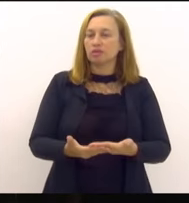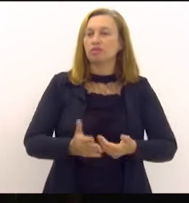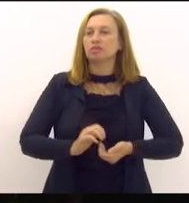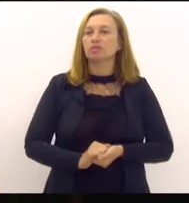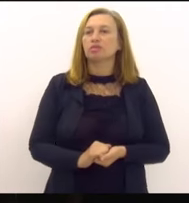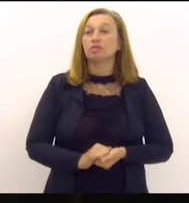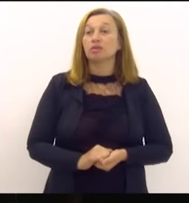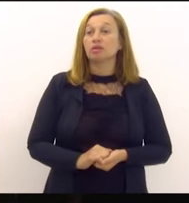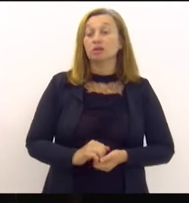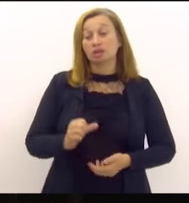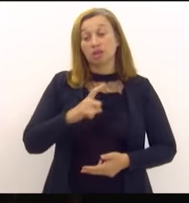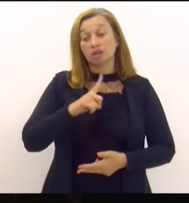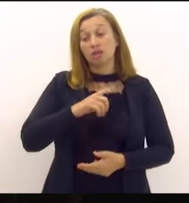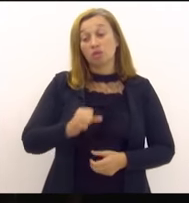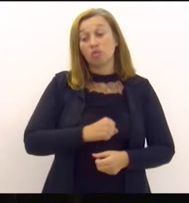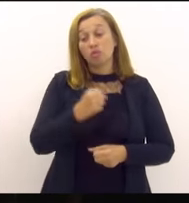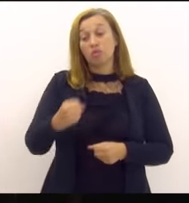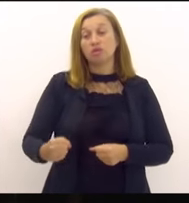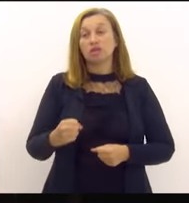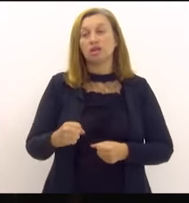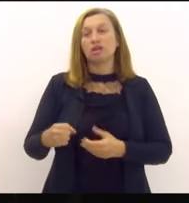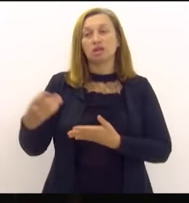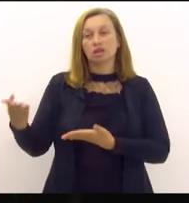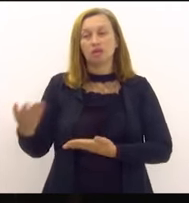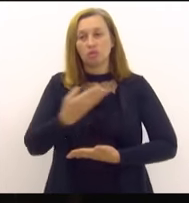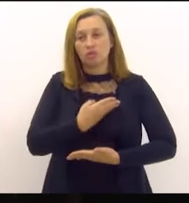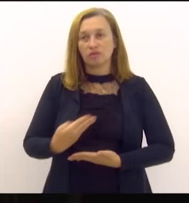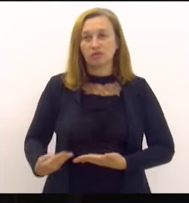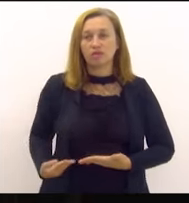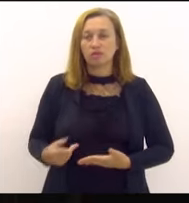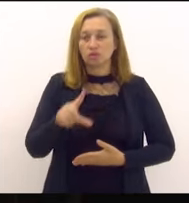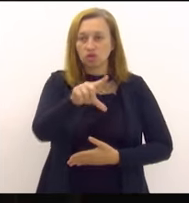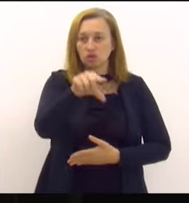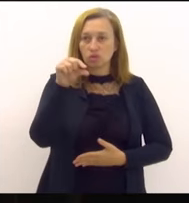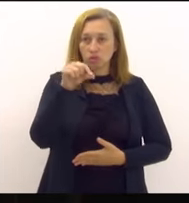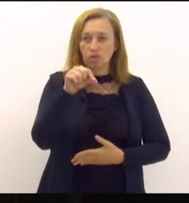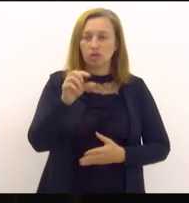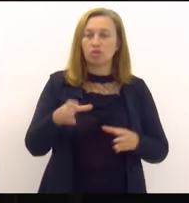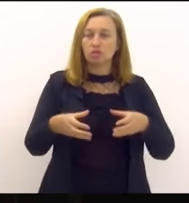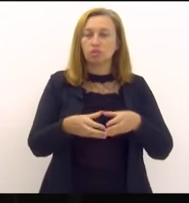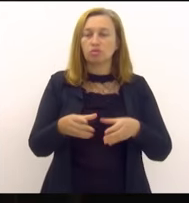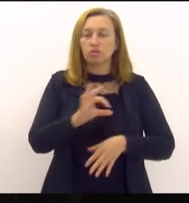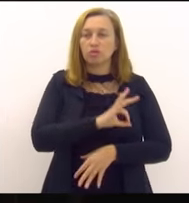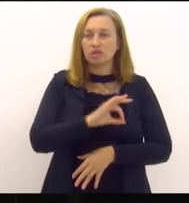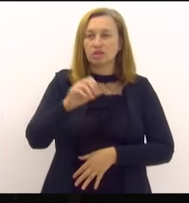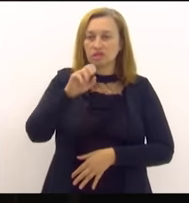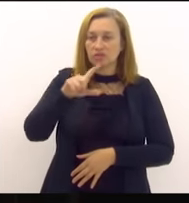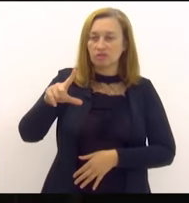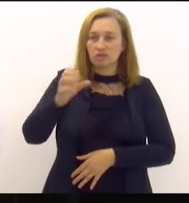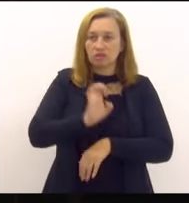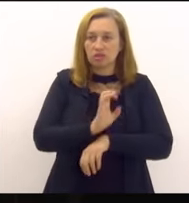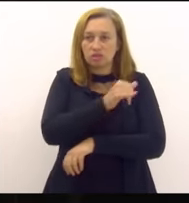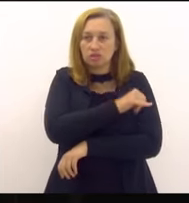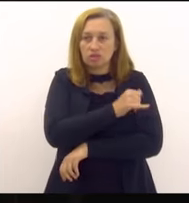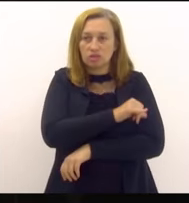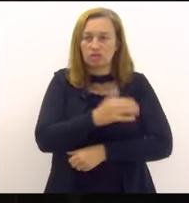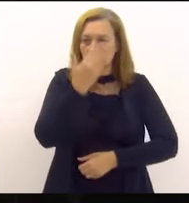aquele que tem o poder discricionário para encaminhar a mensagem e para nomear o comando da Polícia Civil do Estado do Rio de Janeiro. Muito